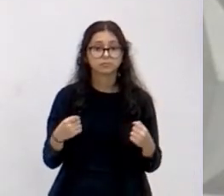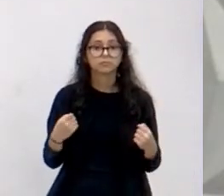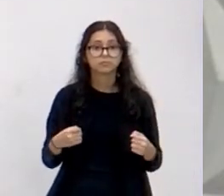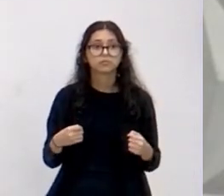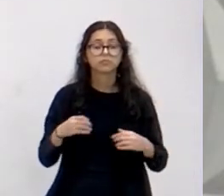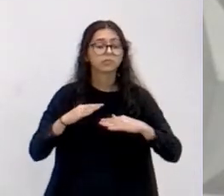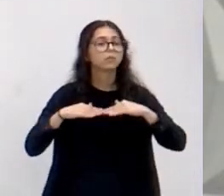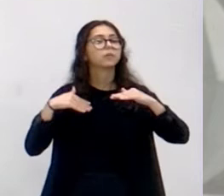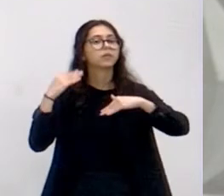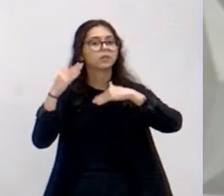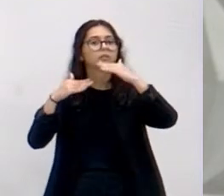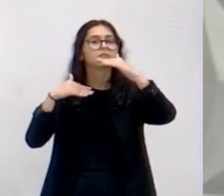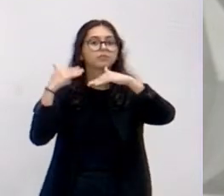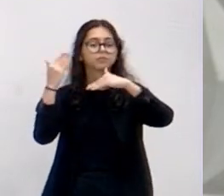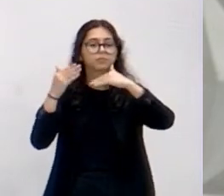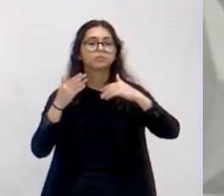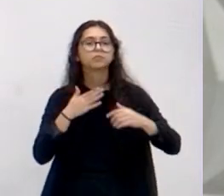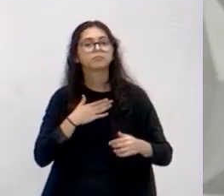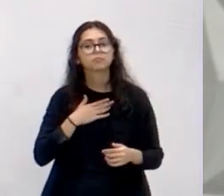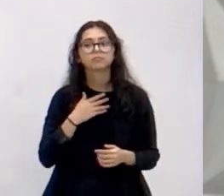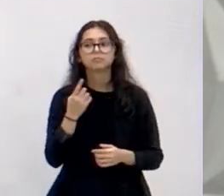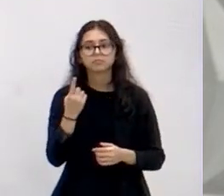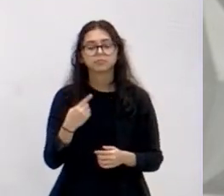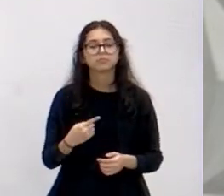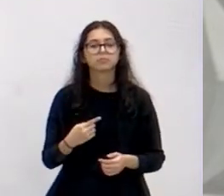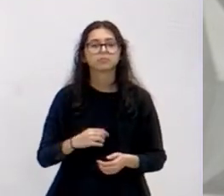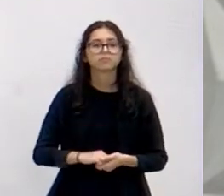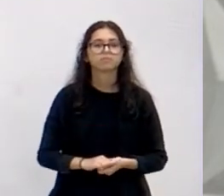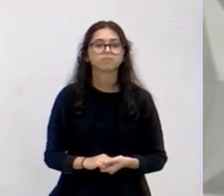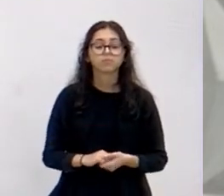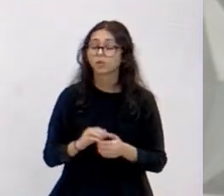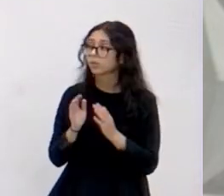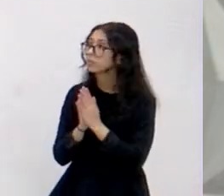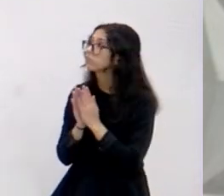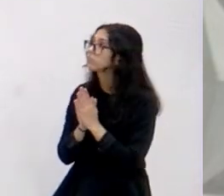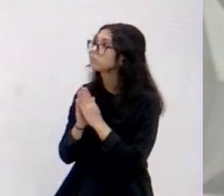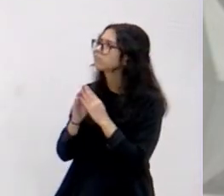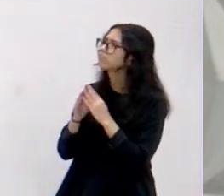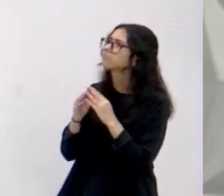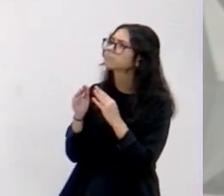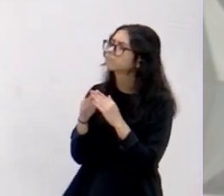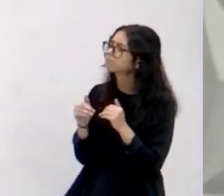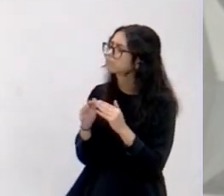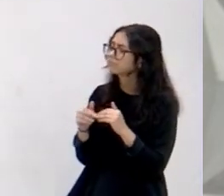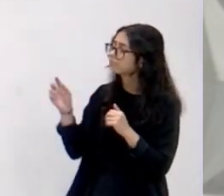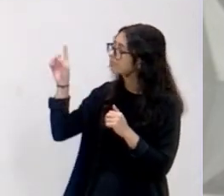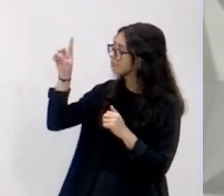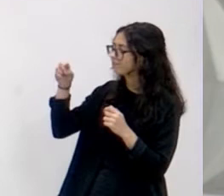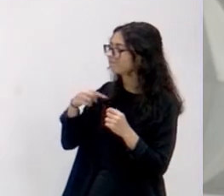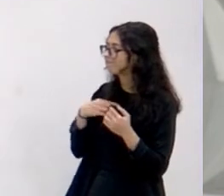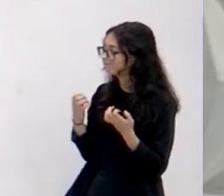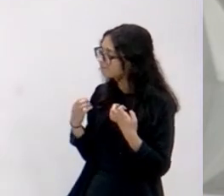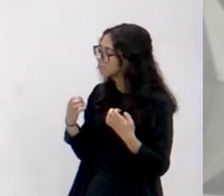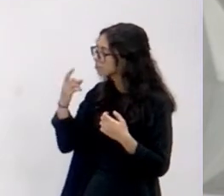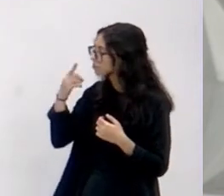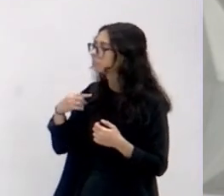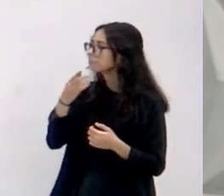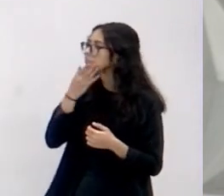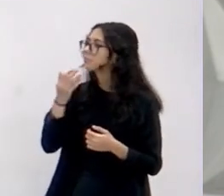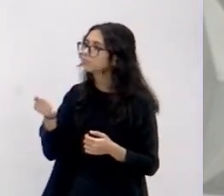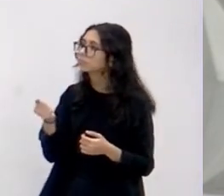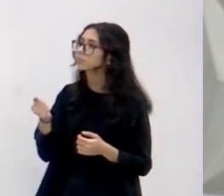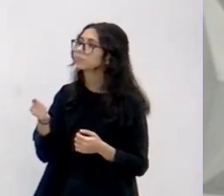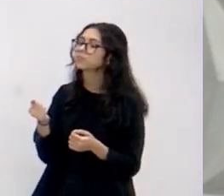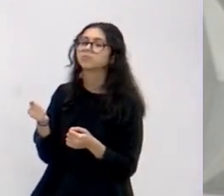É só uma questão temporal é olhar para Deus dizer Senhor eu quero ser o melhor melhor do que o homem que eu fui ontem